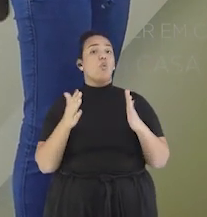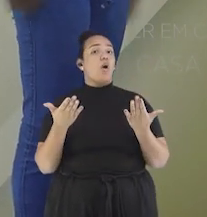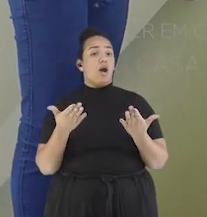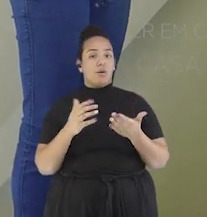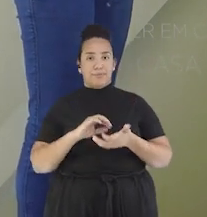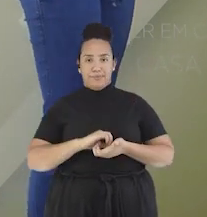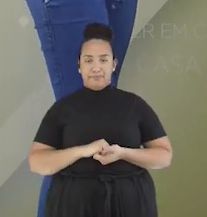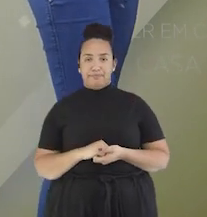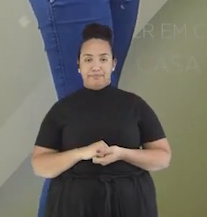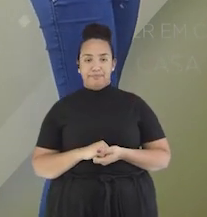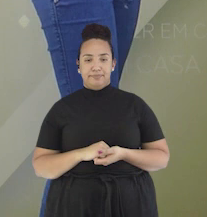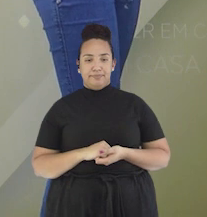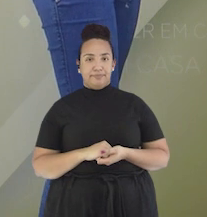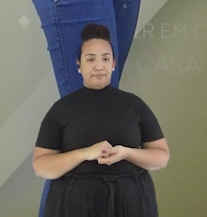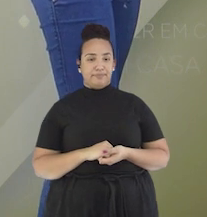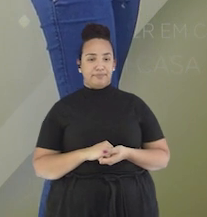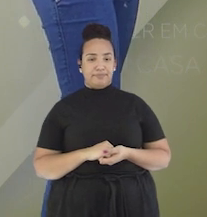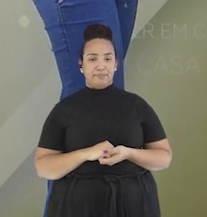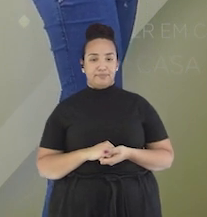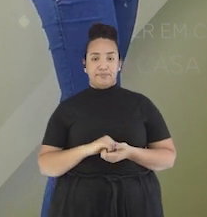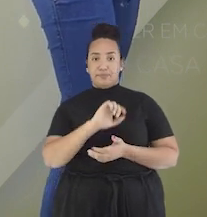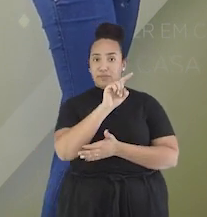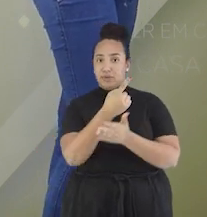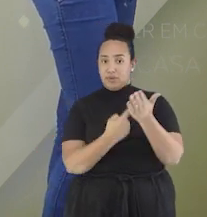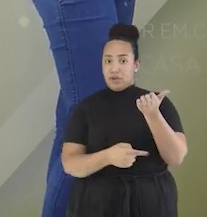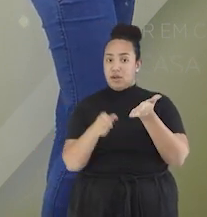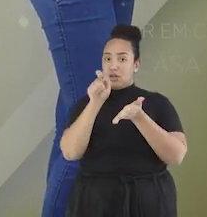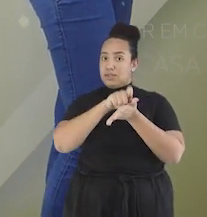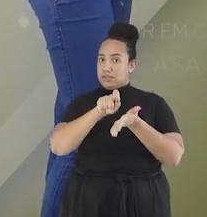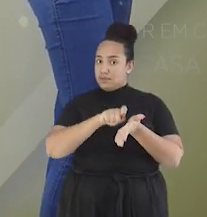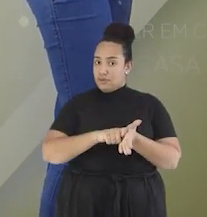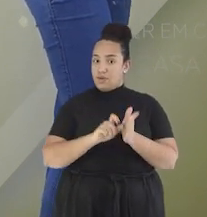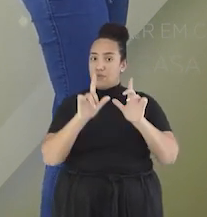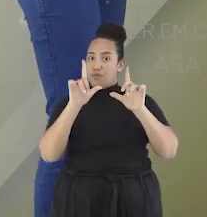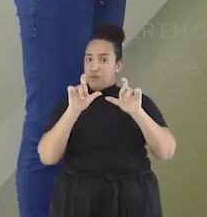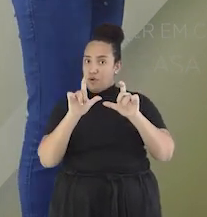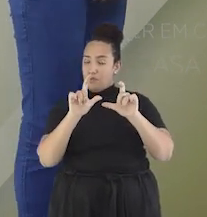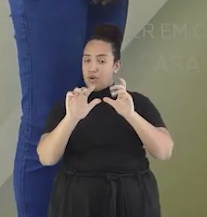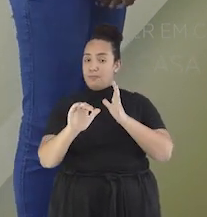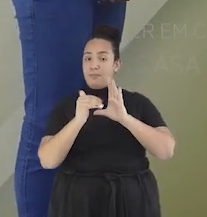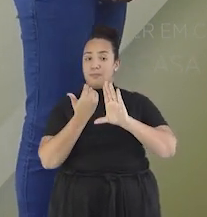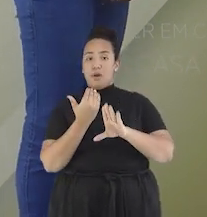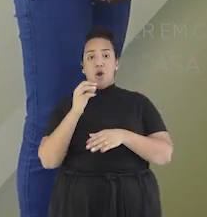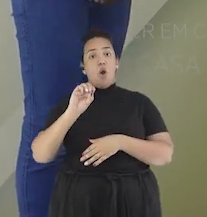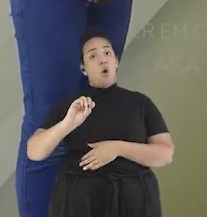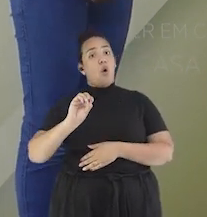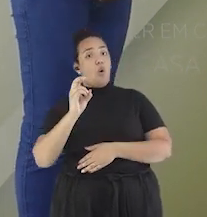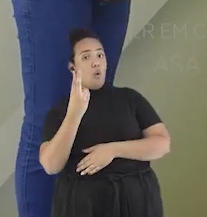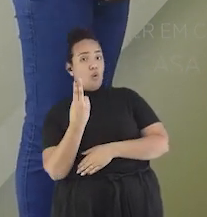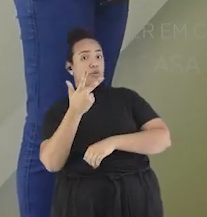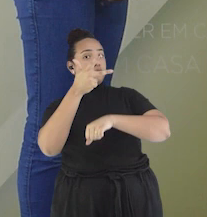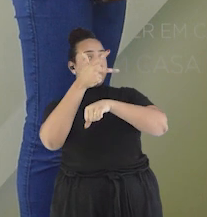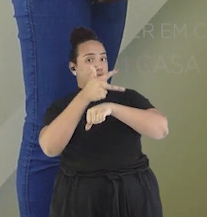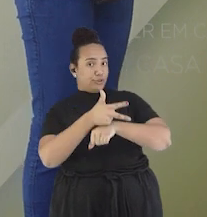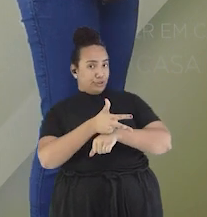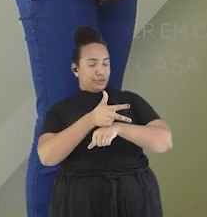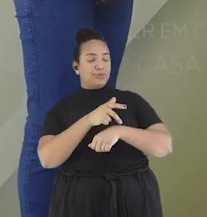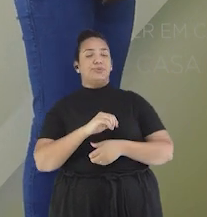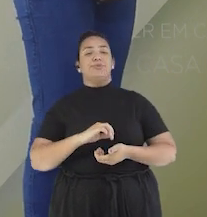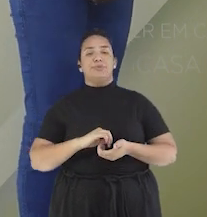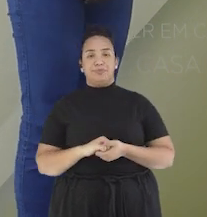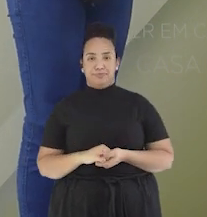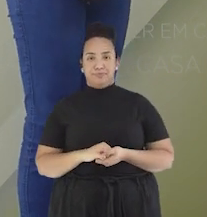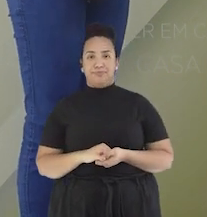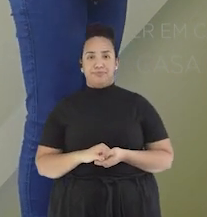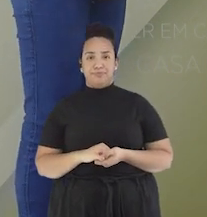piada? E aí você vai escrever em seu caderno e tirar uma foto, ou então você vai gravar um vídeo contando pra gente.